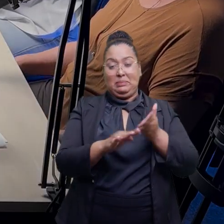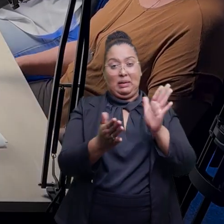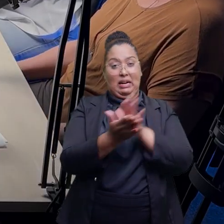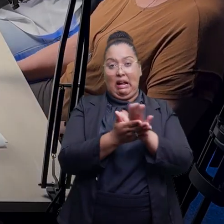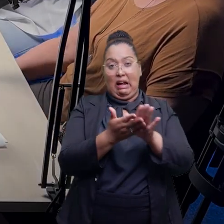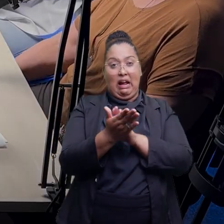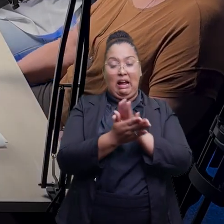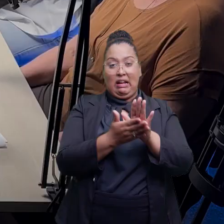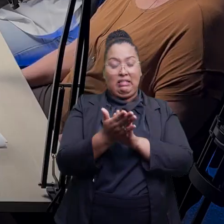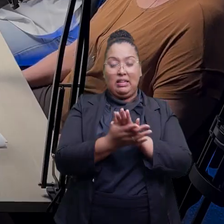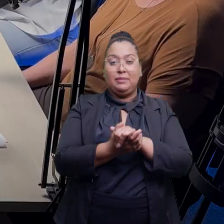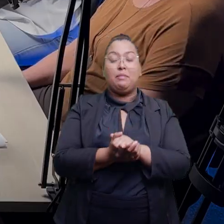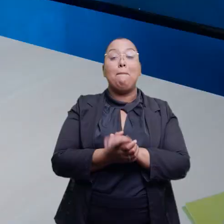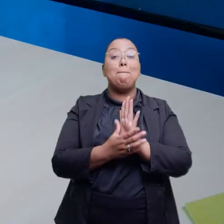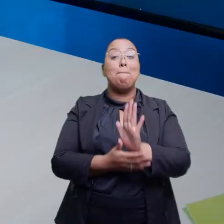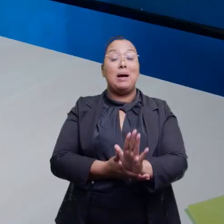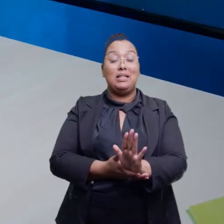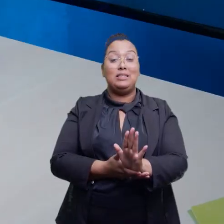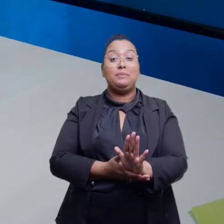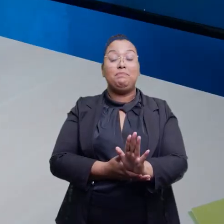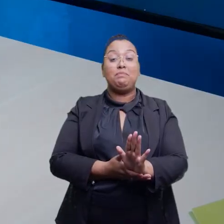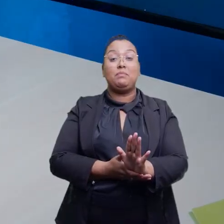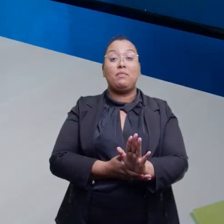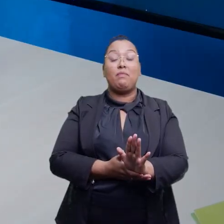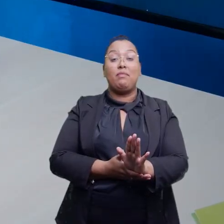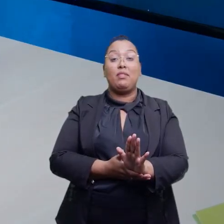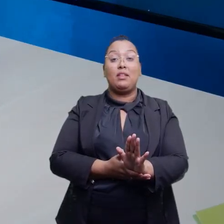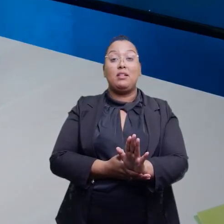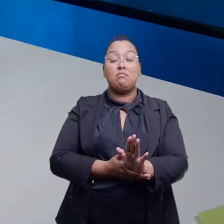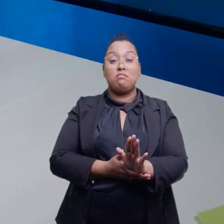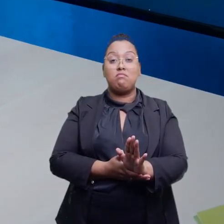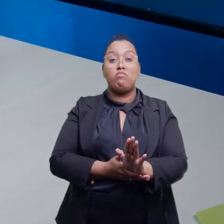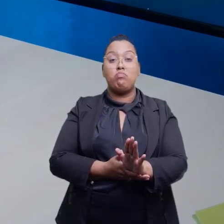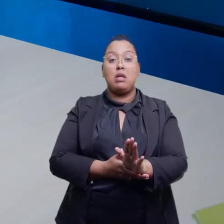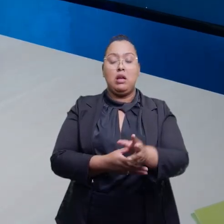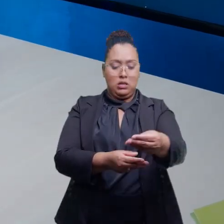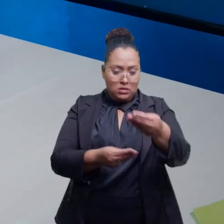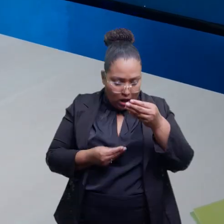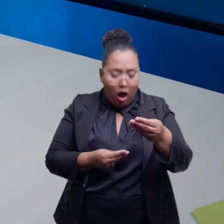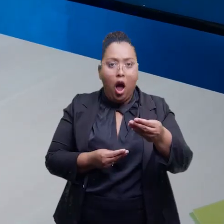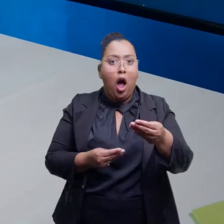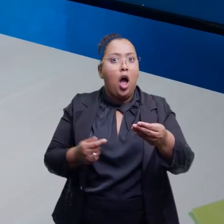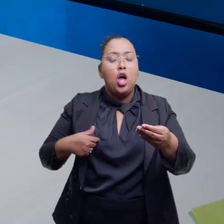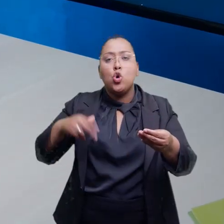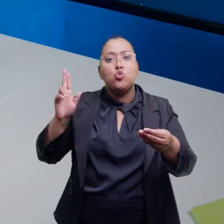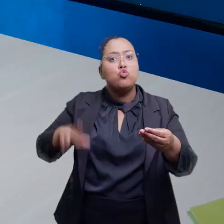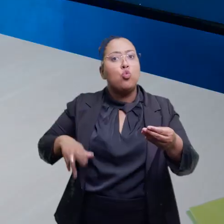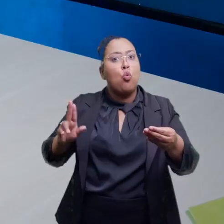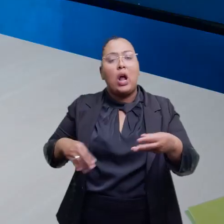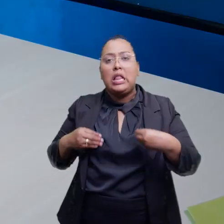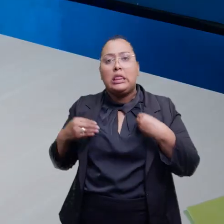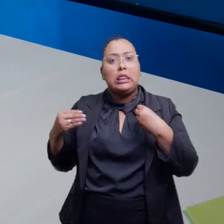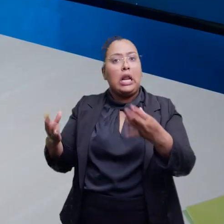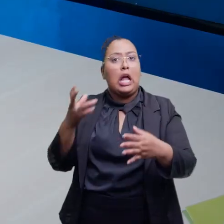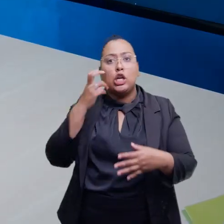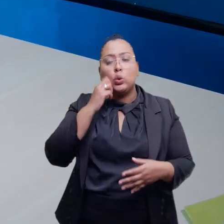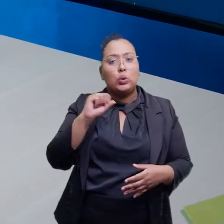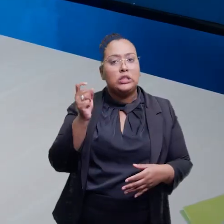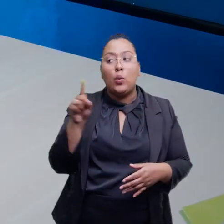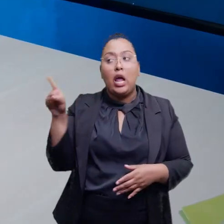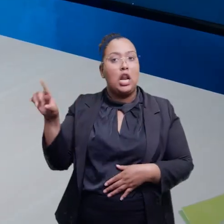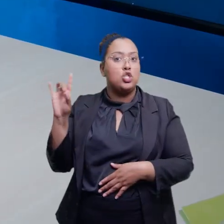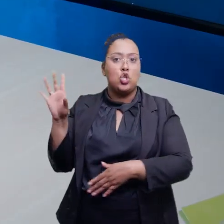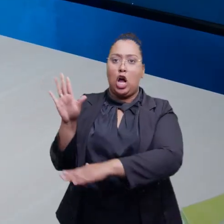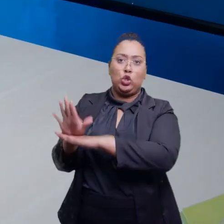nada, ali nem tem muitas vezes o reconhecimento. Quando a família ajuiza uma ação, a mãe fala assim, eu nunca entreguei essa criança para adoção, ele estava